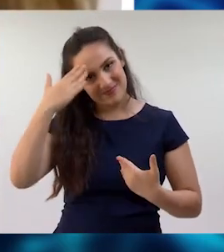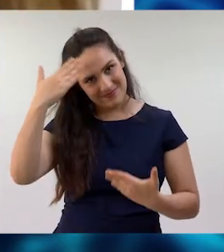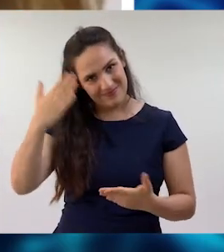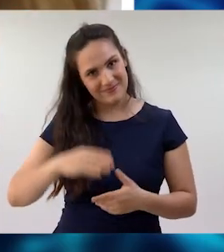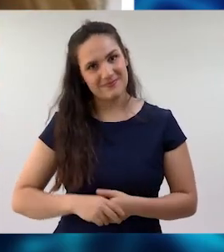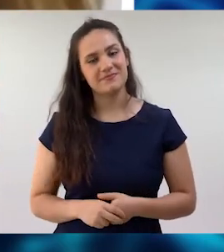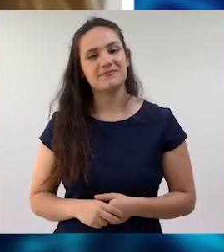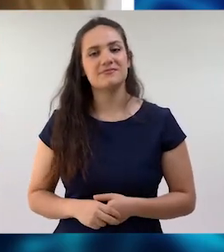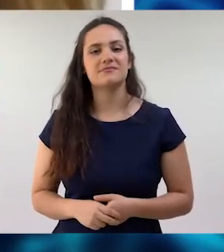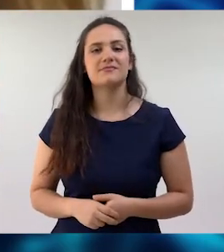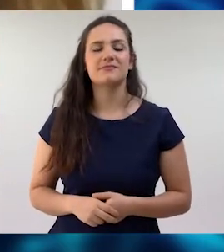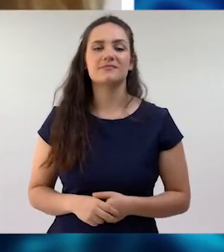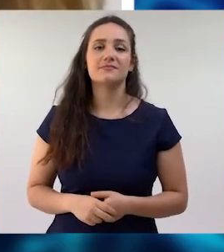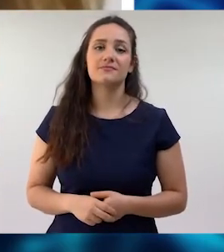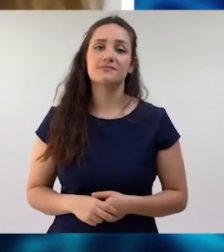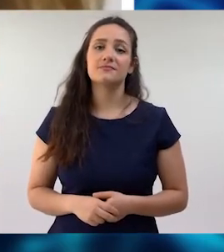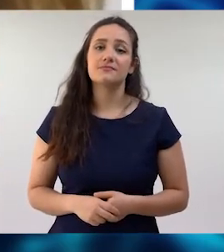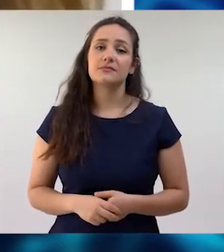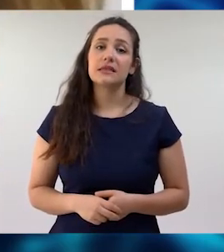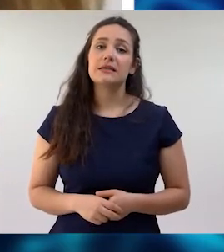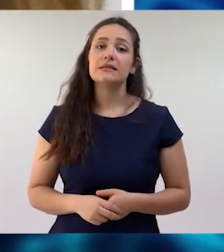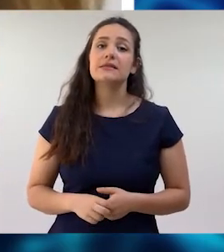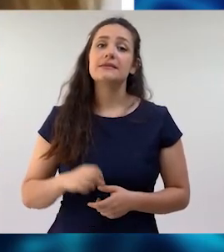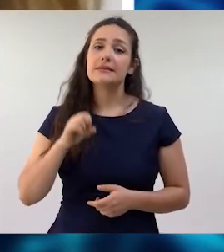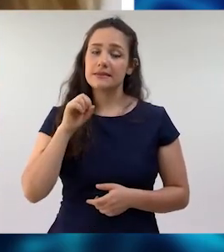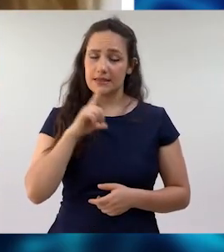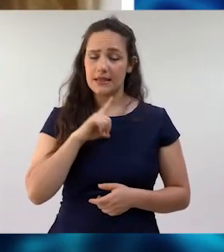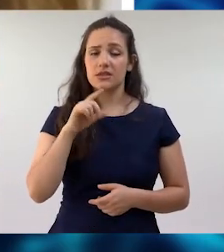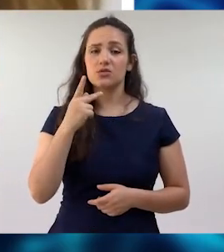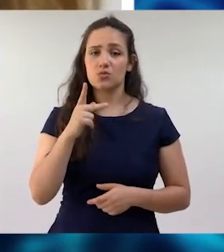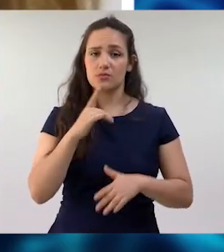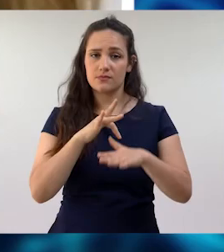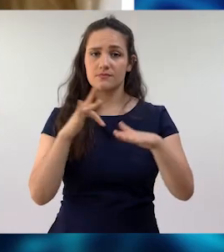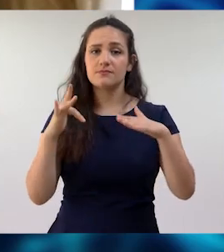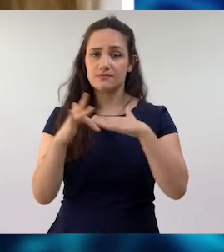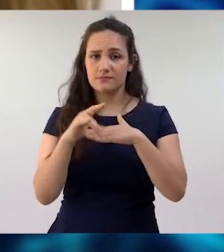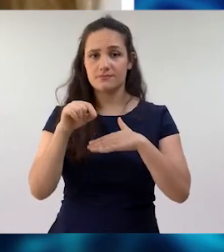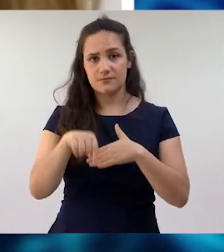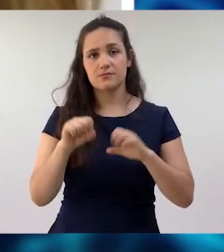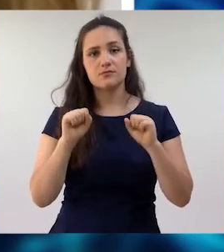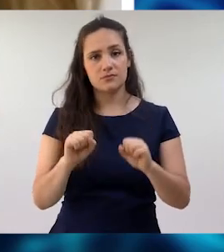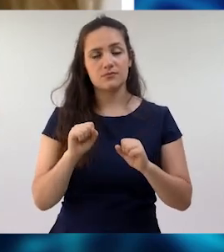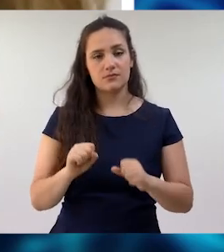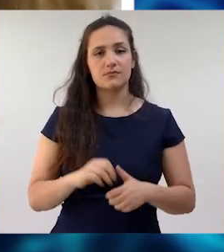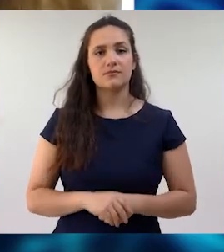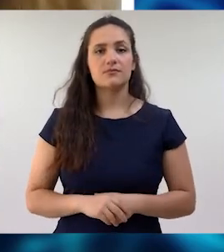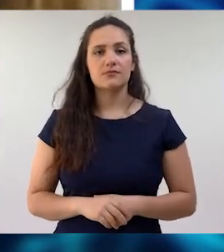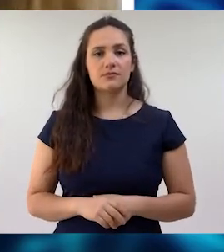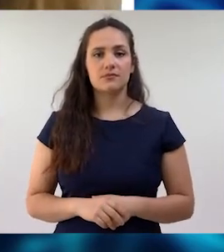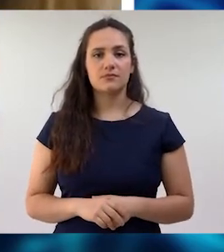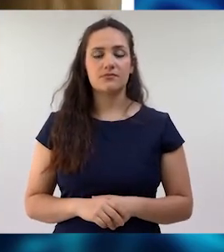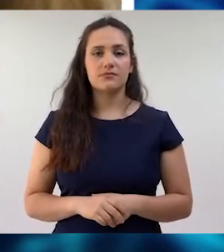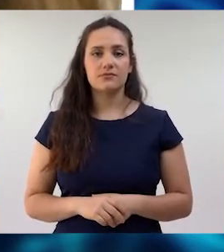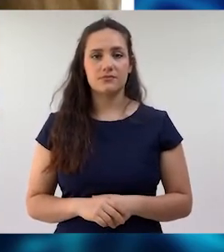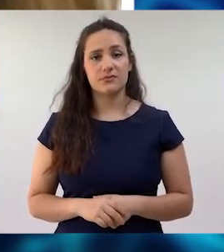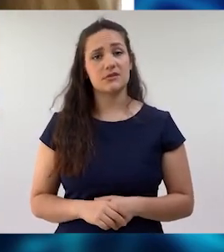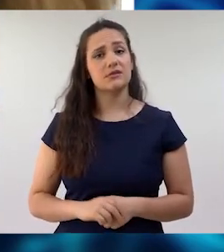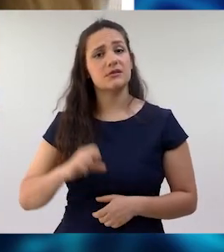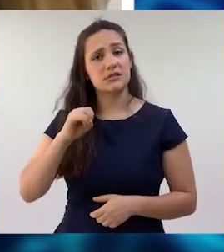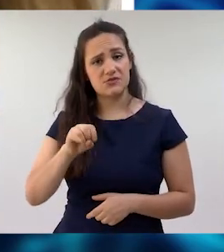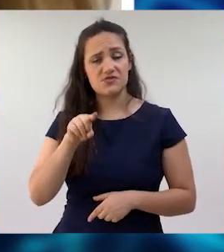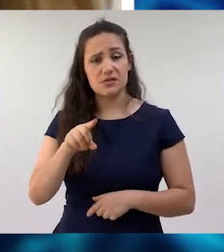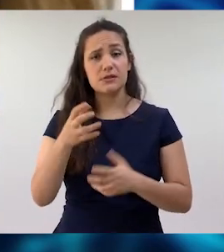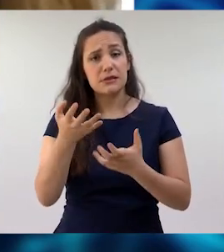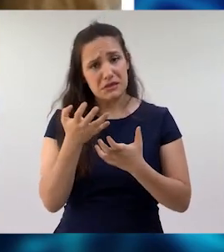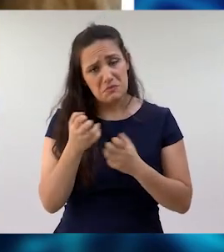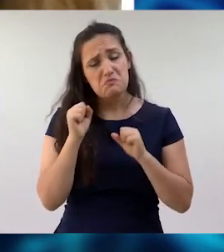eu assisto. Muito obrigada. Doutora, se você quiser deixar a sua rede social... Por favor, se